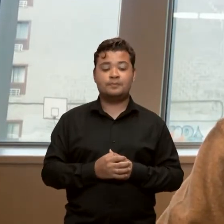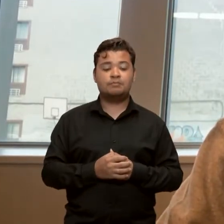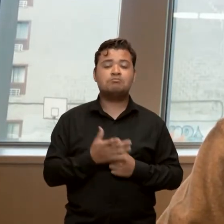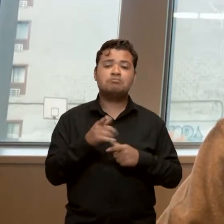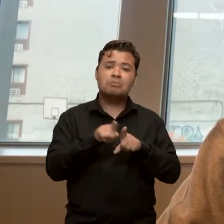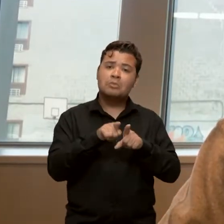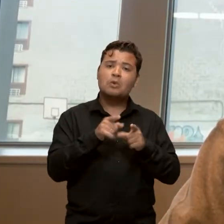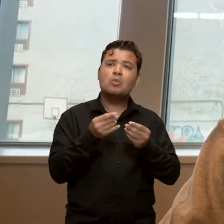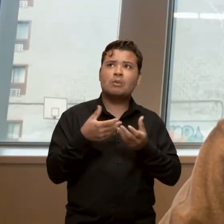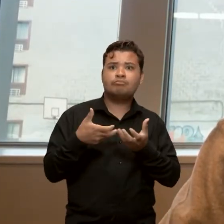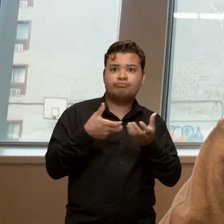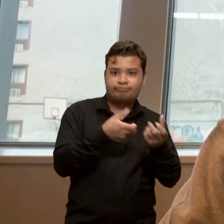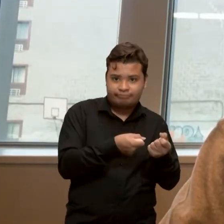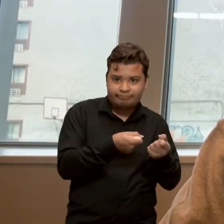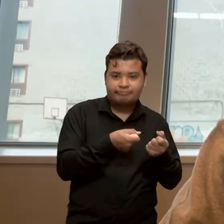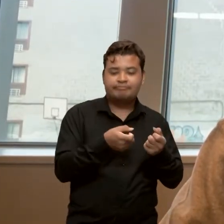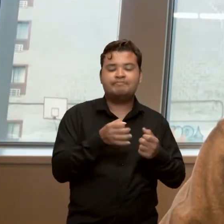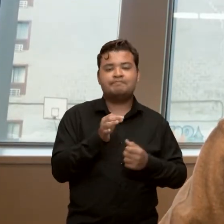aqui,